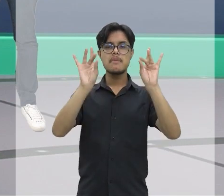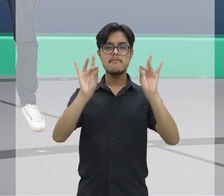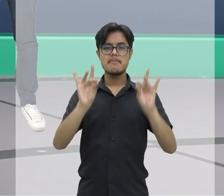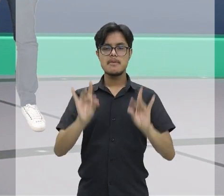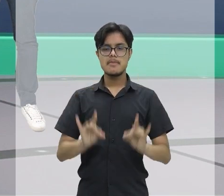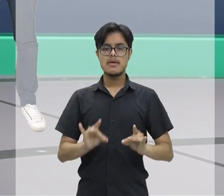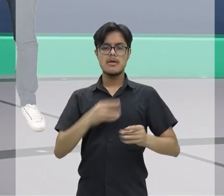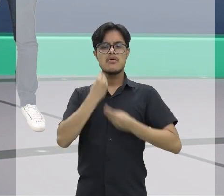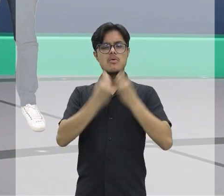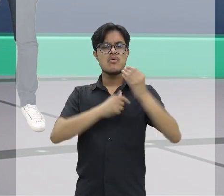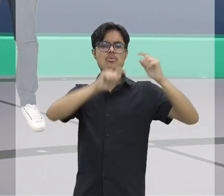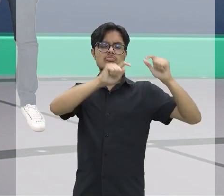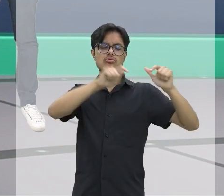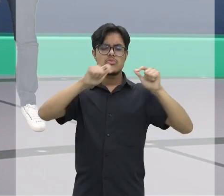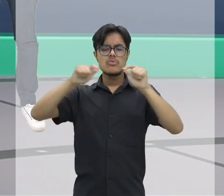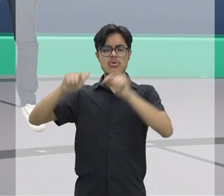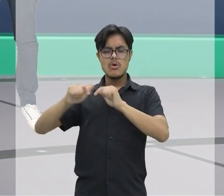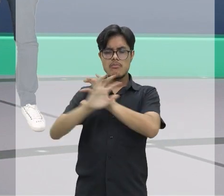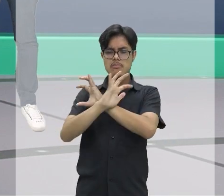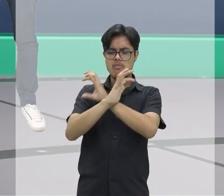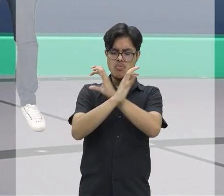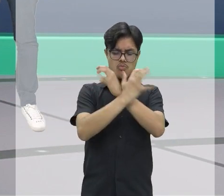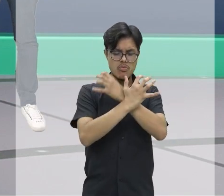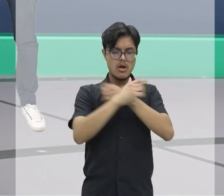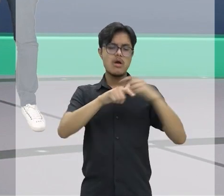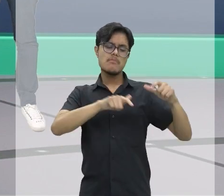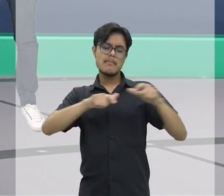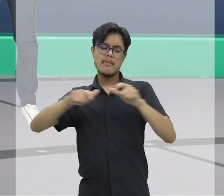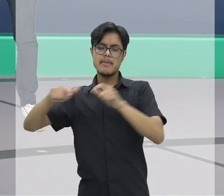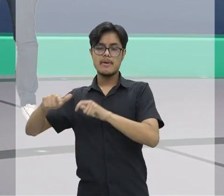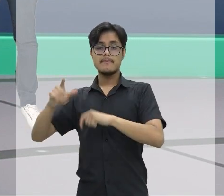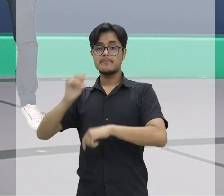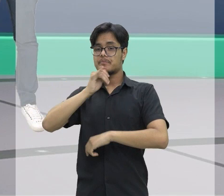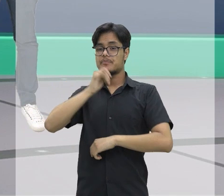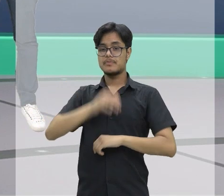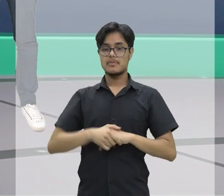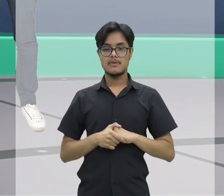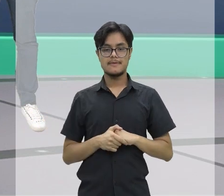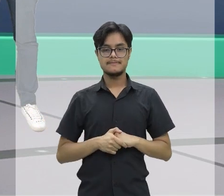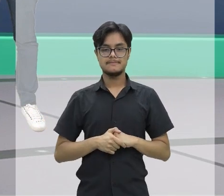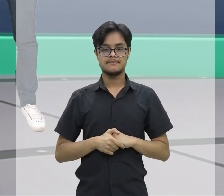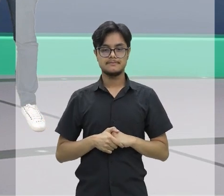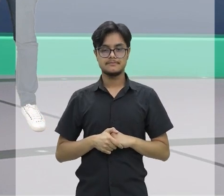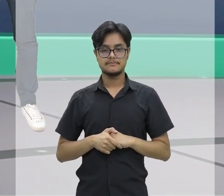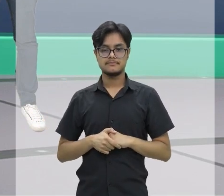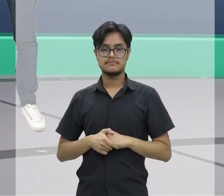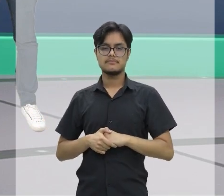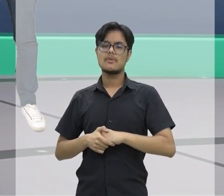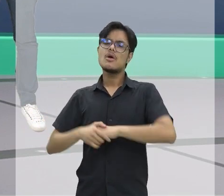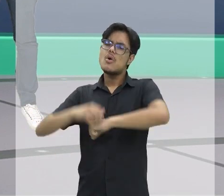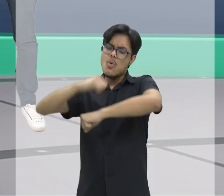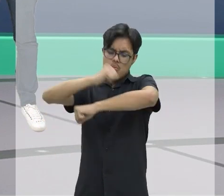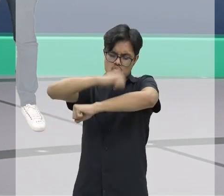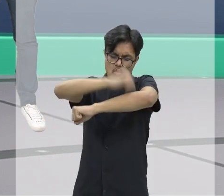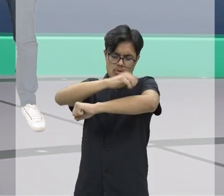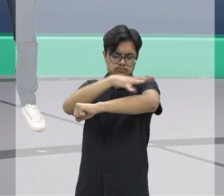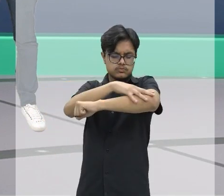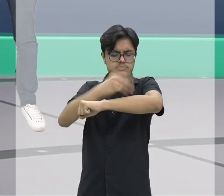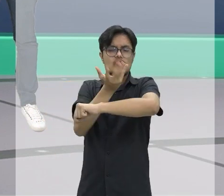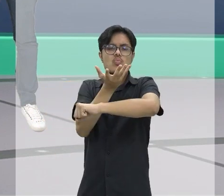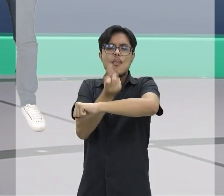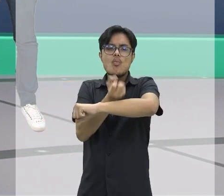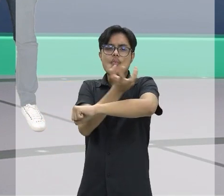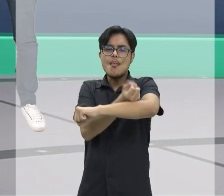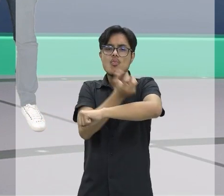dessas partes ali que vão compor a estrutura do osso. Como, por exemplo, a gente viu o osso esponjoso, né? Aquela parte que tem